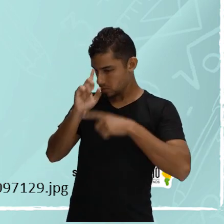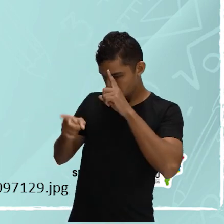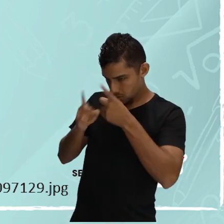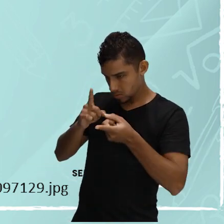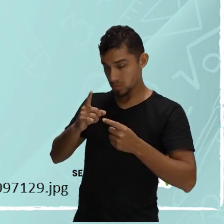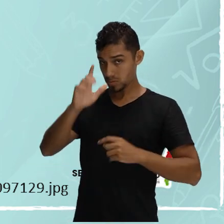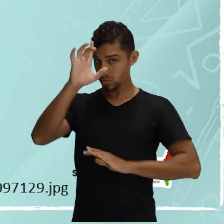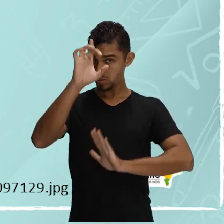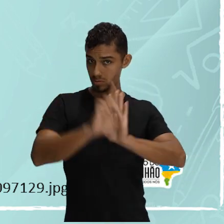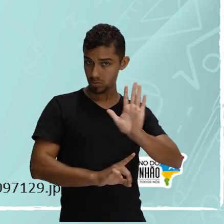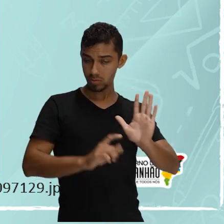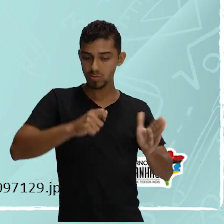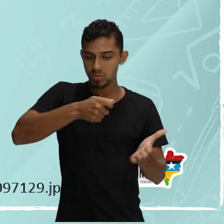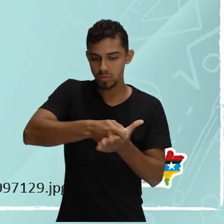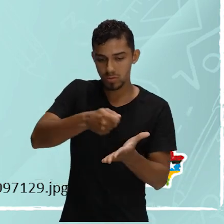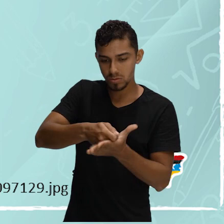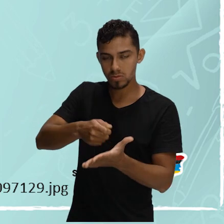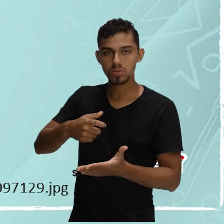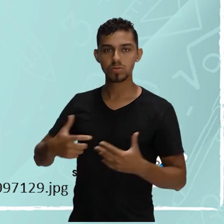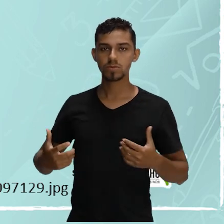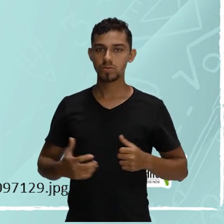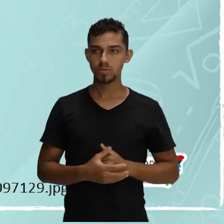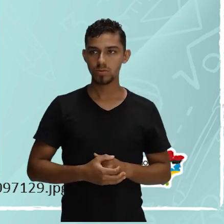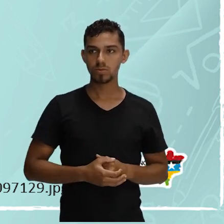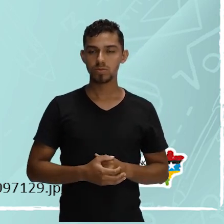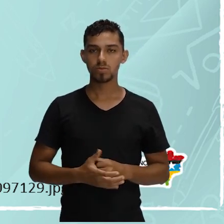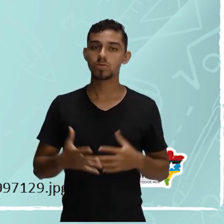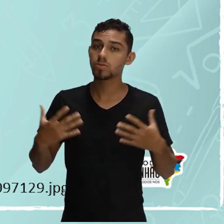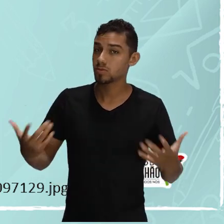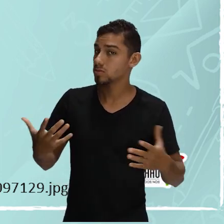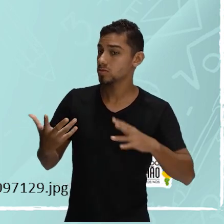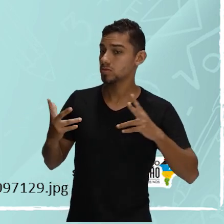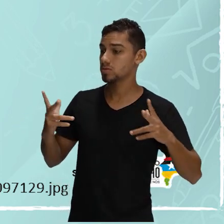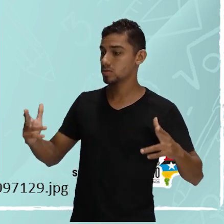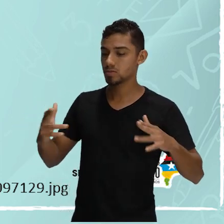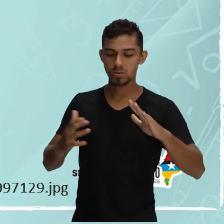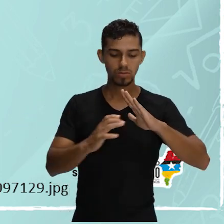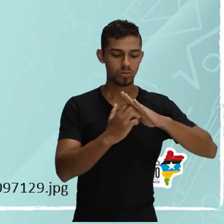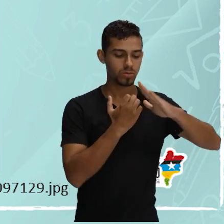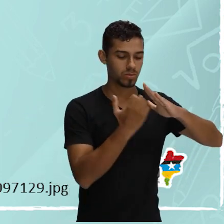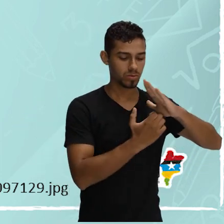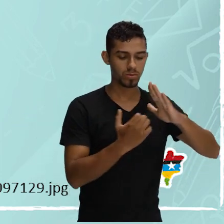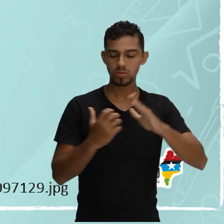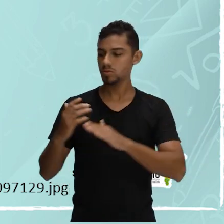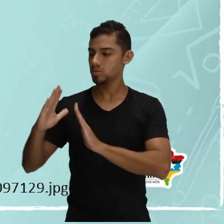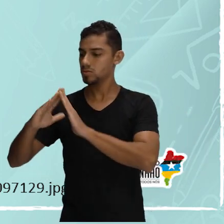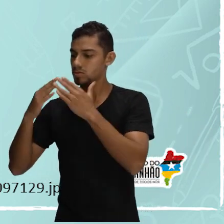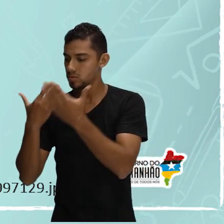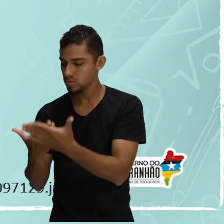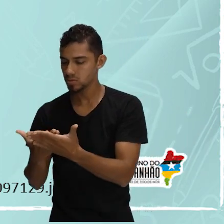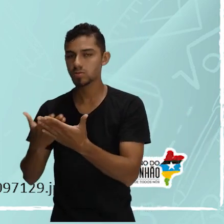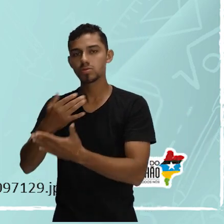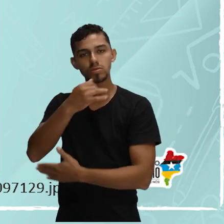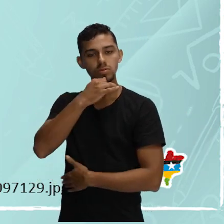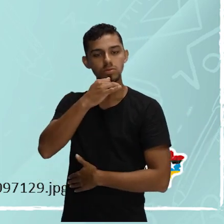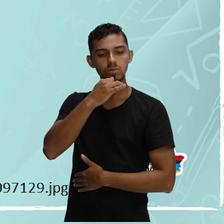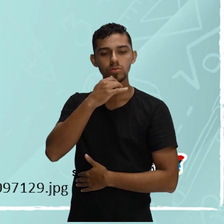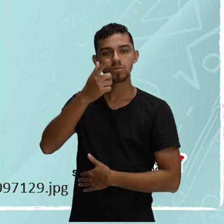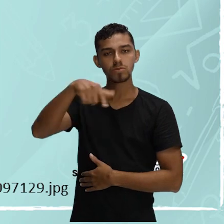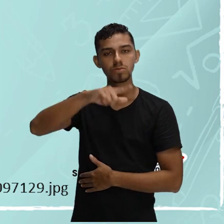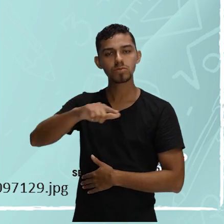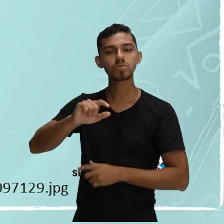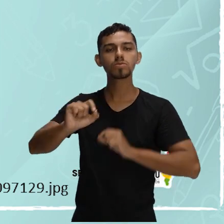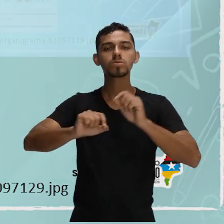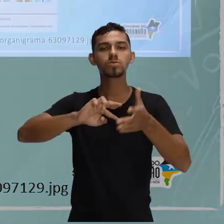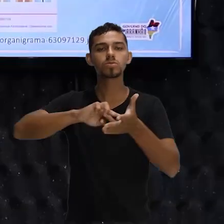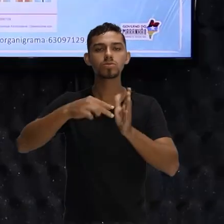de direitos e também de deveres, ok? Então, assim como a empresa, a escola também pode ser usada como exemplo para você